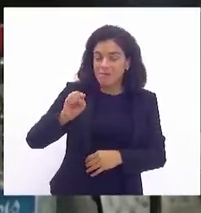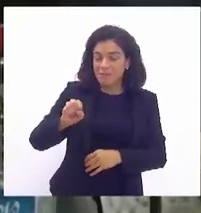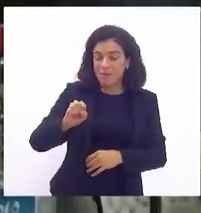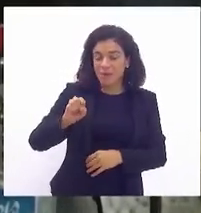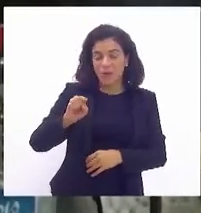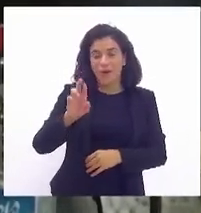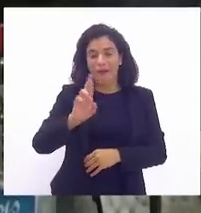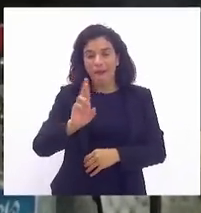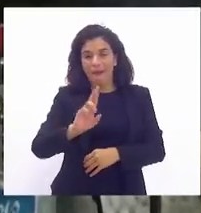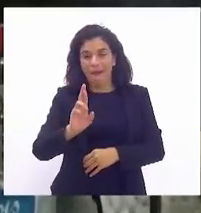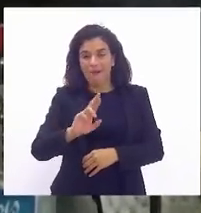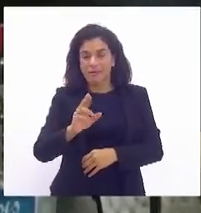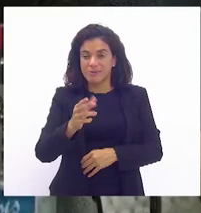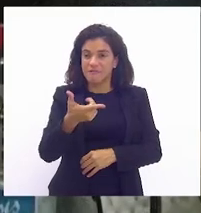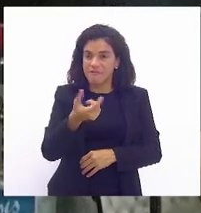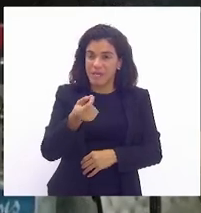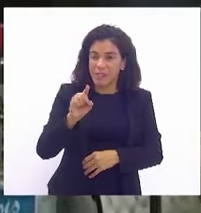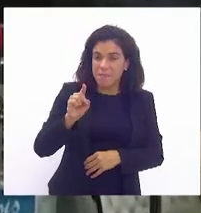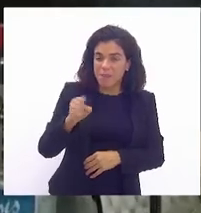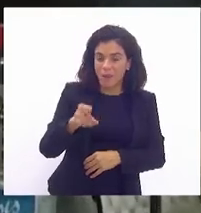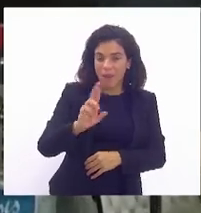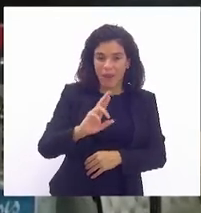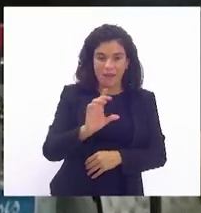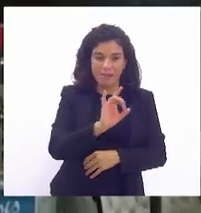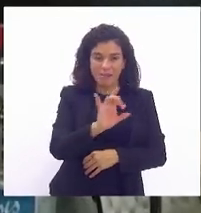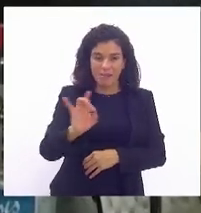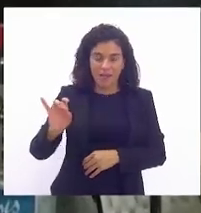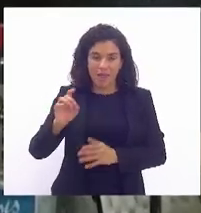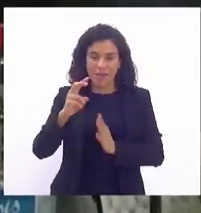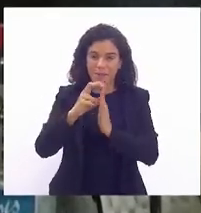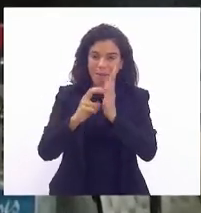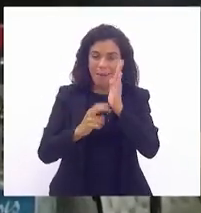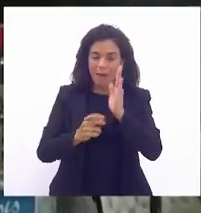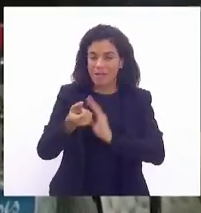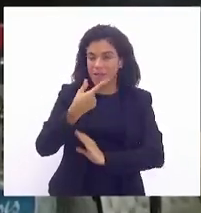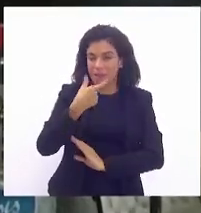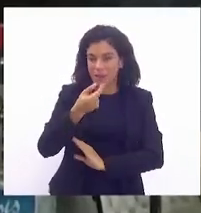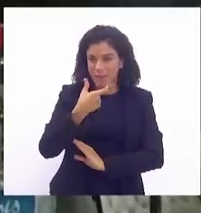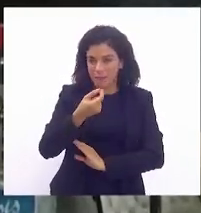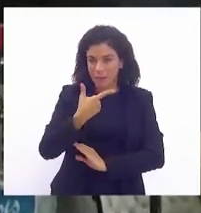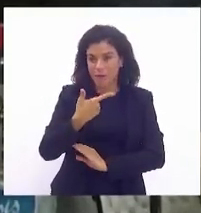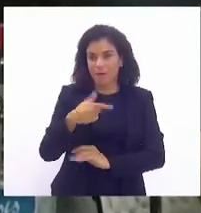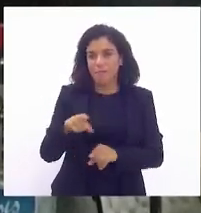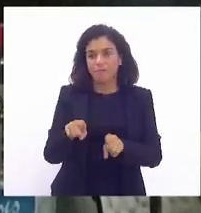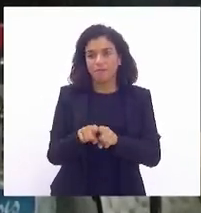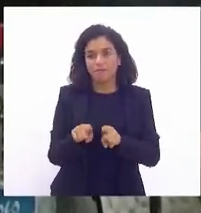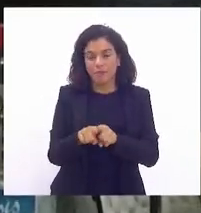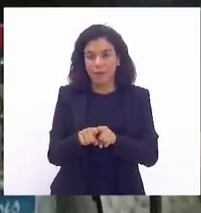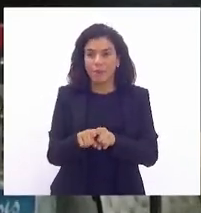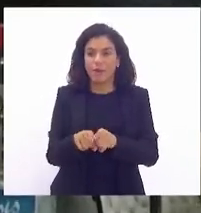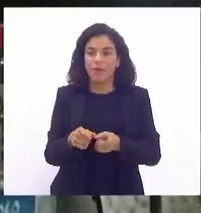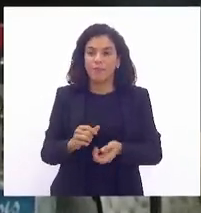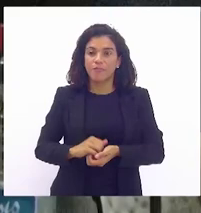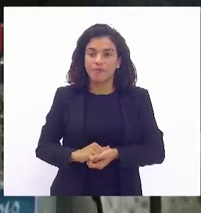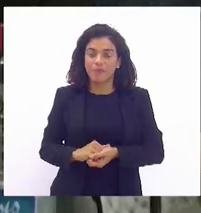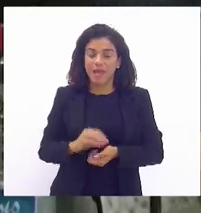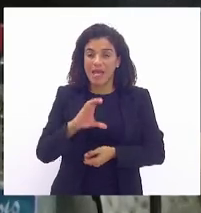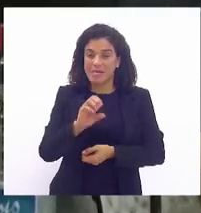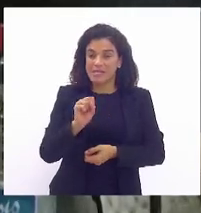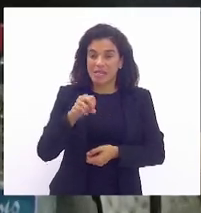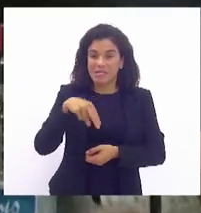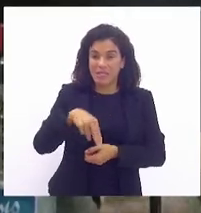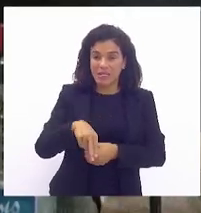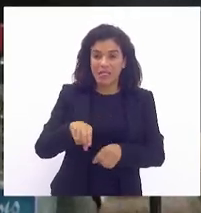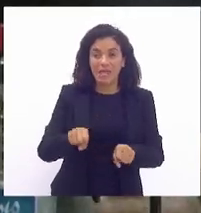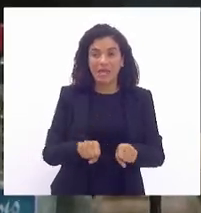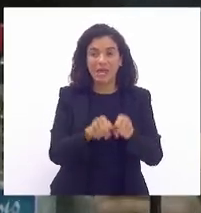medicamento. E isso você entra com ação, isso vira problema ao erário municipal. Ou seja, a CSN causa